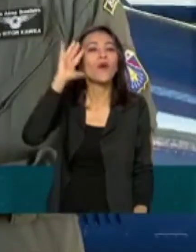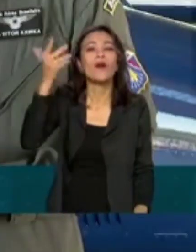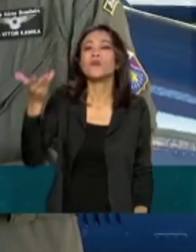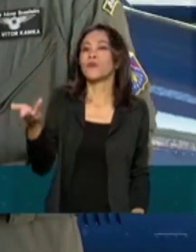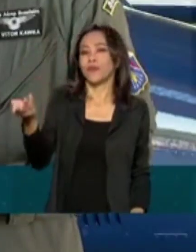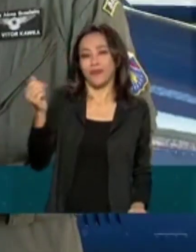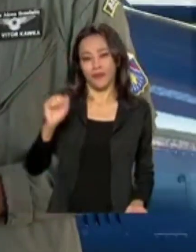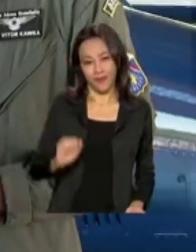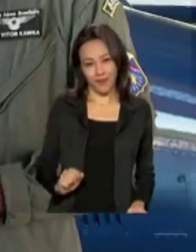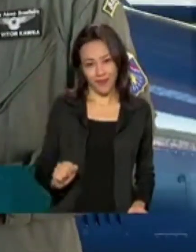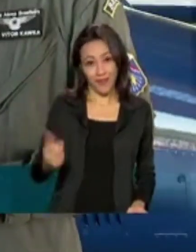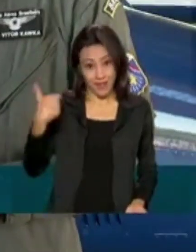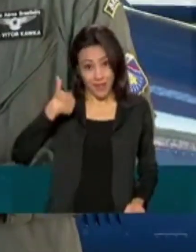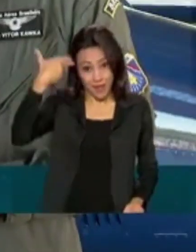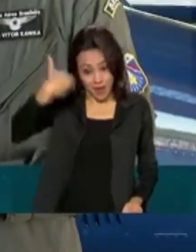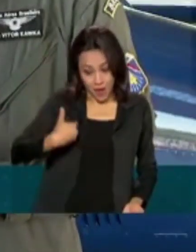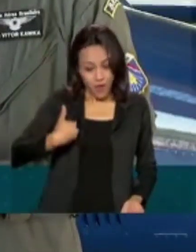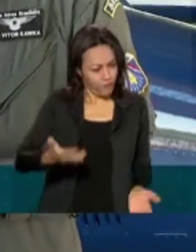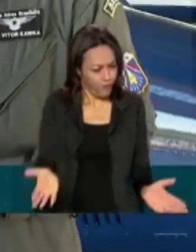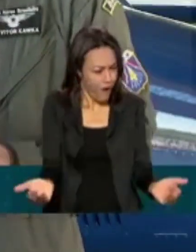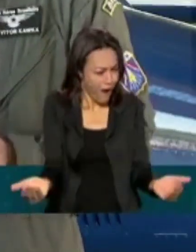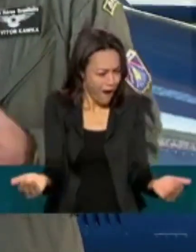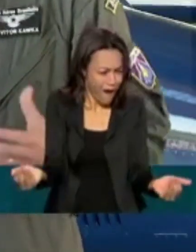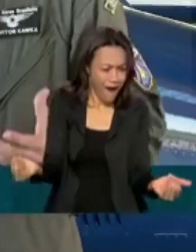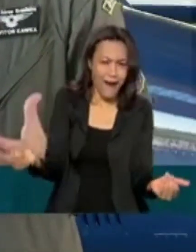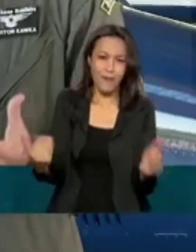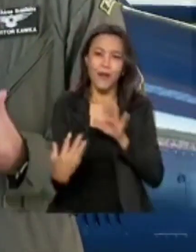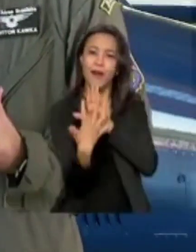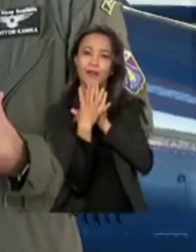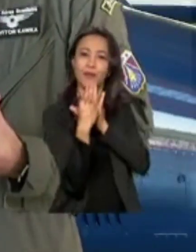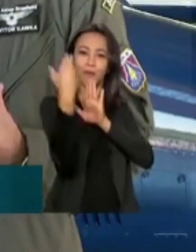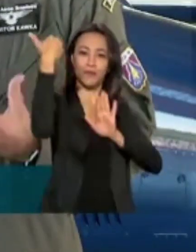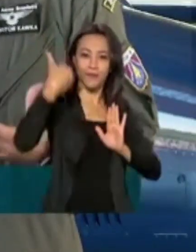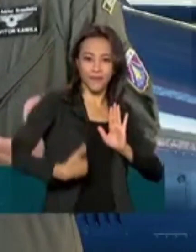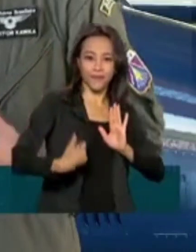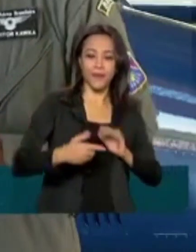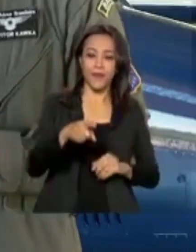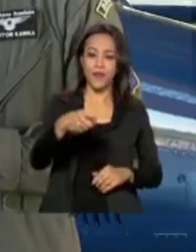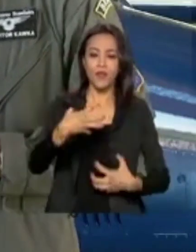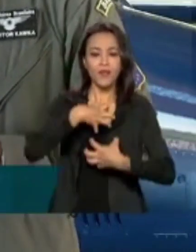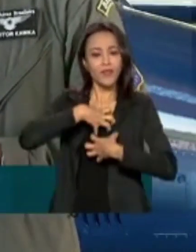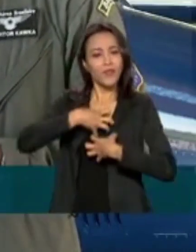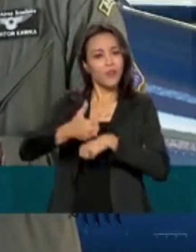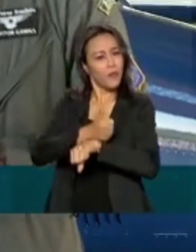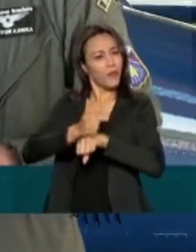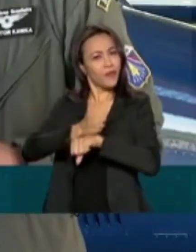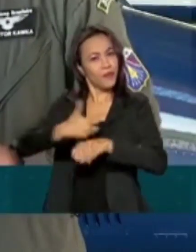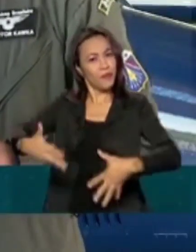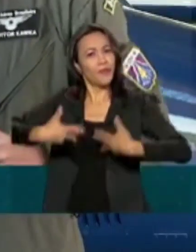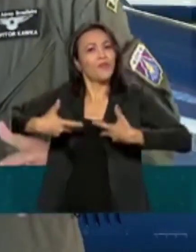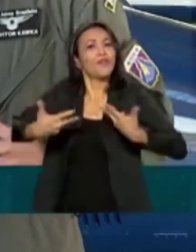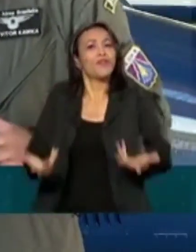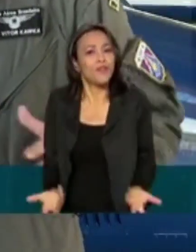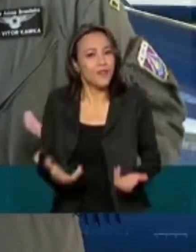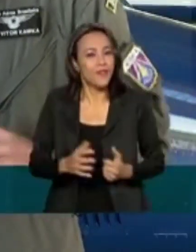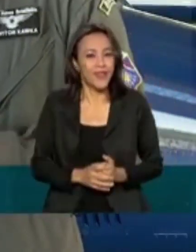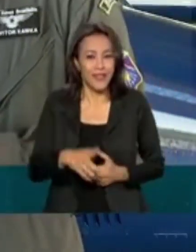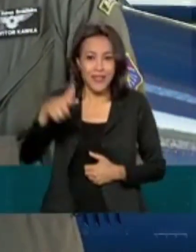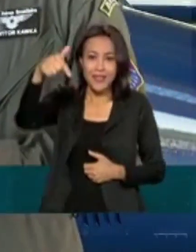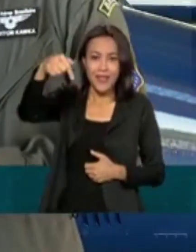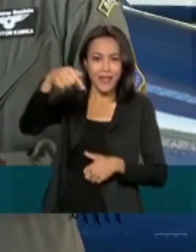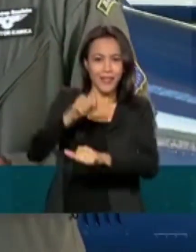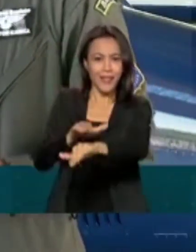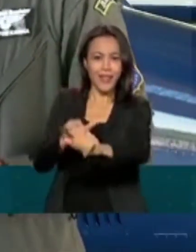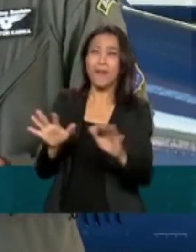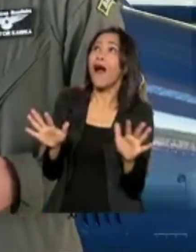você numa posição de incentivador, né, e de espelho. E é uma missão que realmente nos motiva, né? Eu lembro que saía do 7 de setembro, aquele